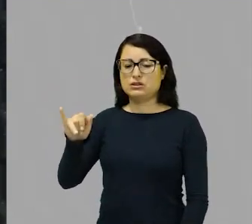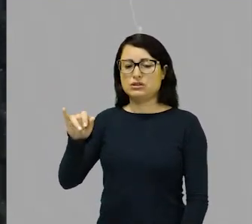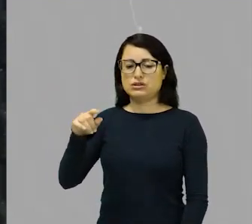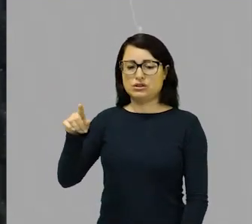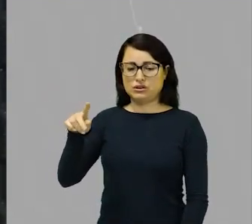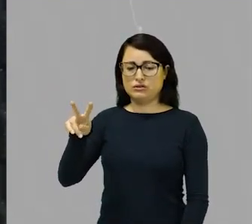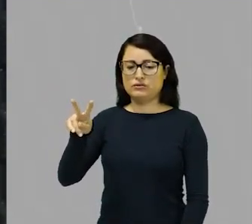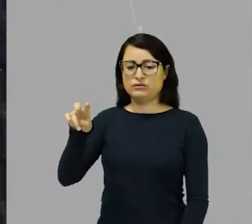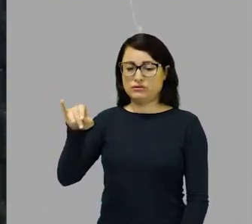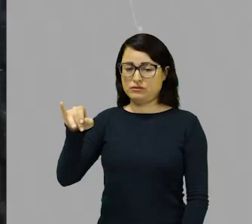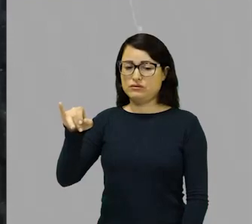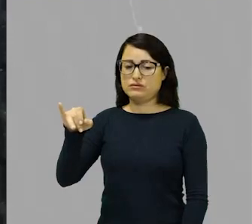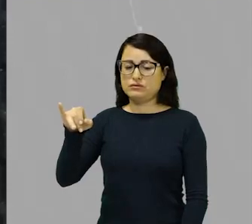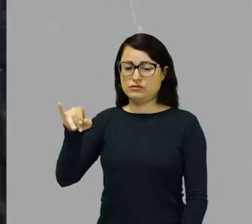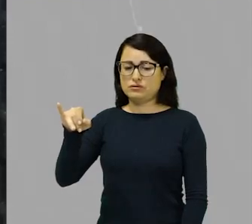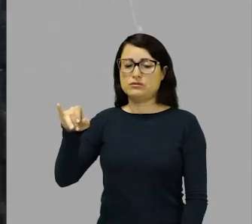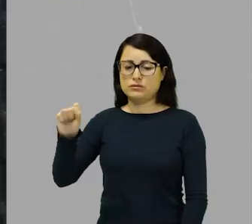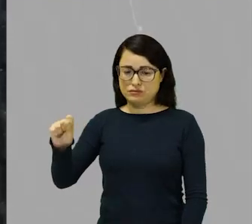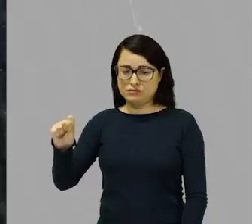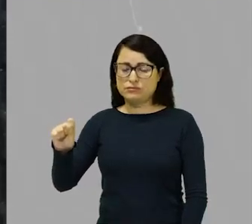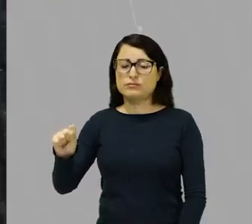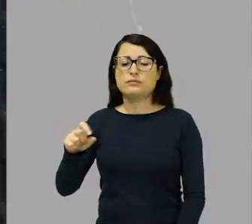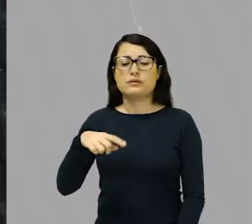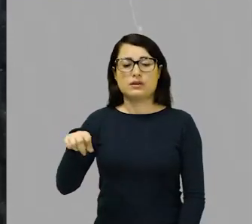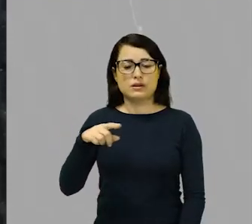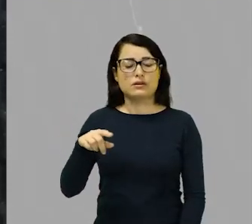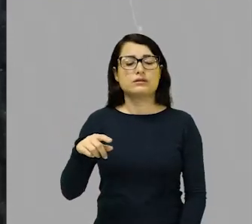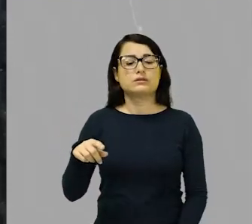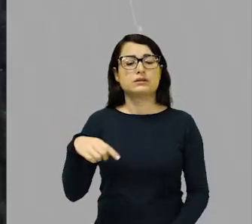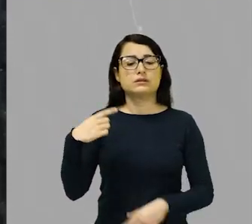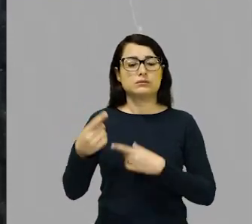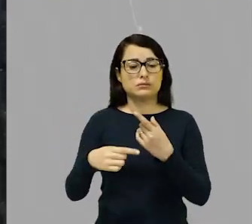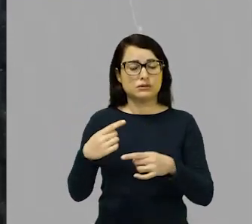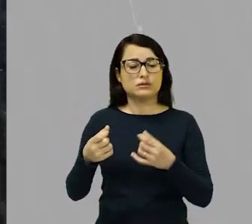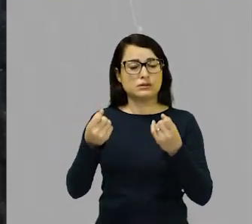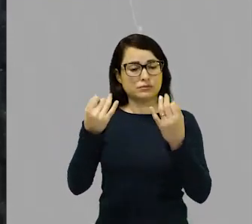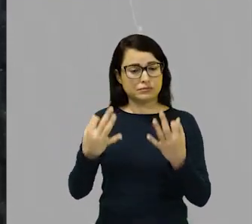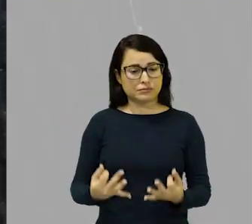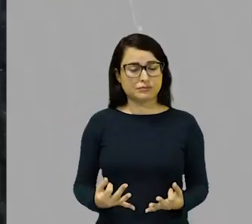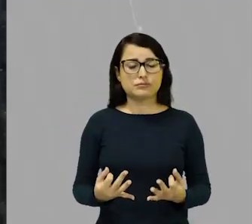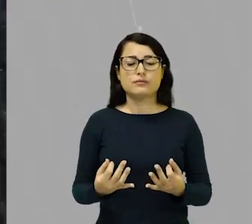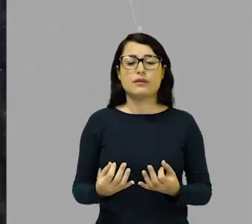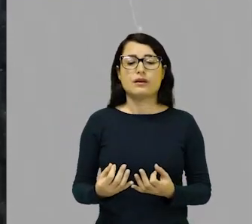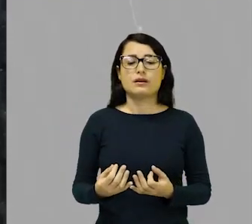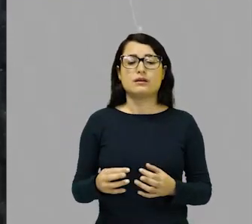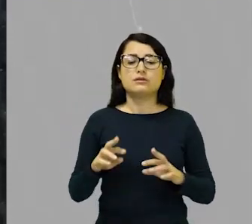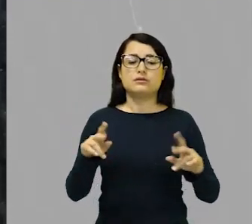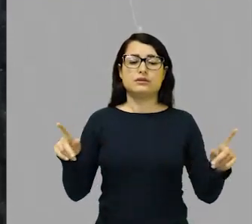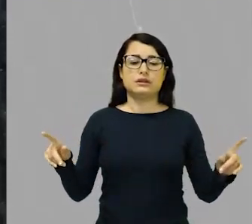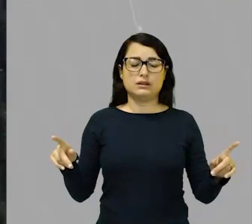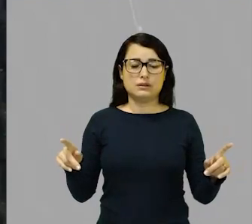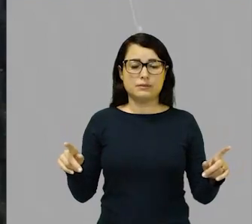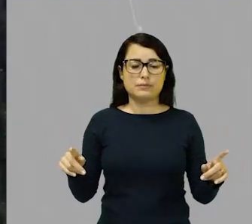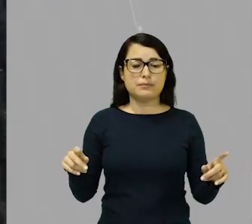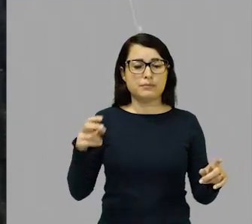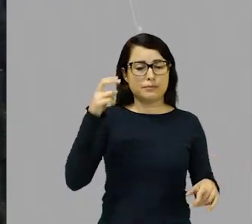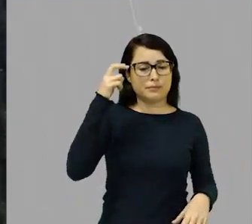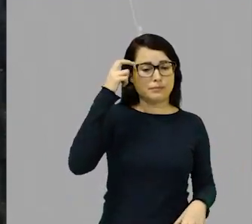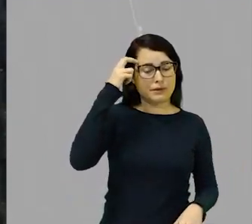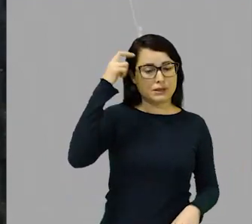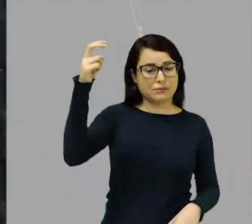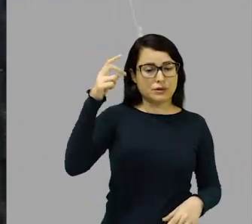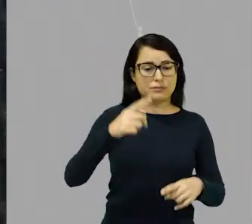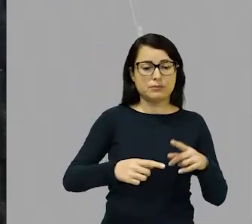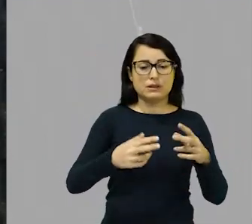que é tangível e intangível, a gente daqui a pouquinho também vai falar quando fizer a diferença entre patrimônio material